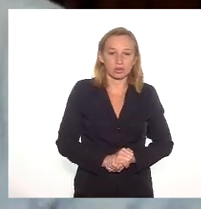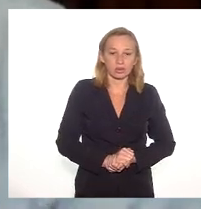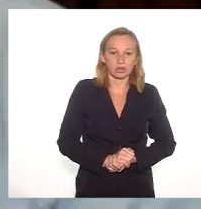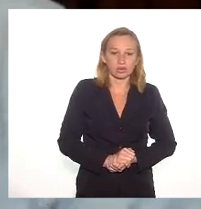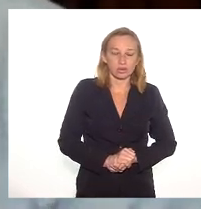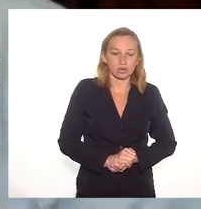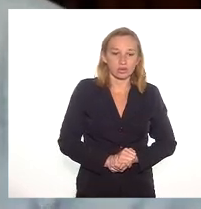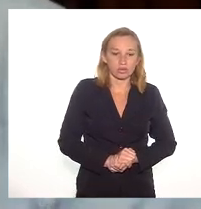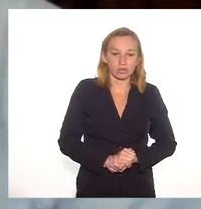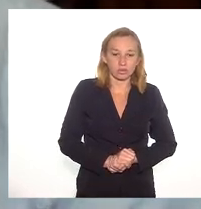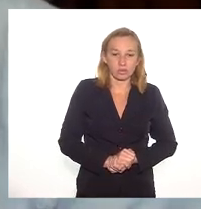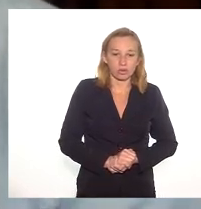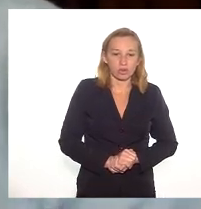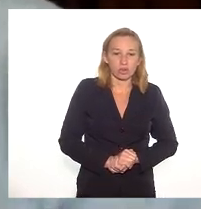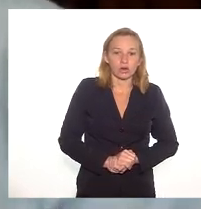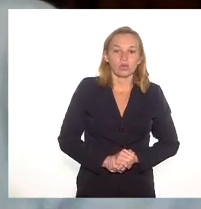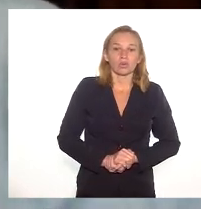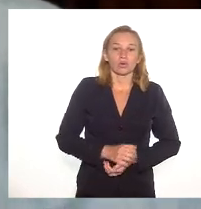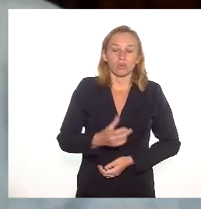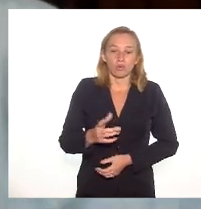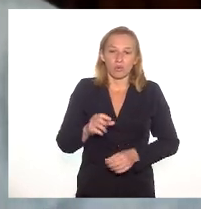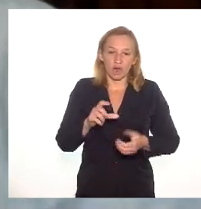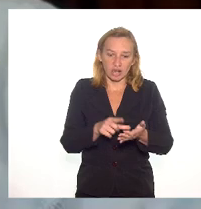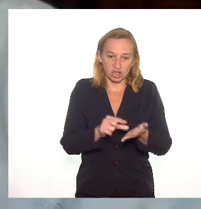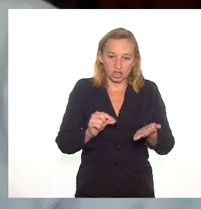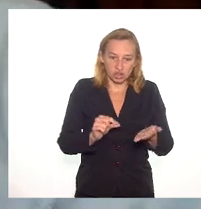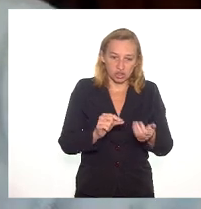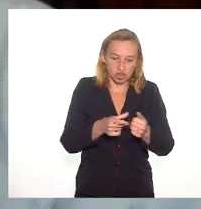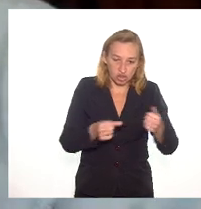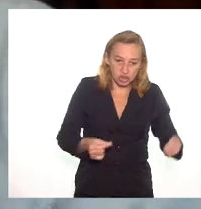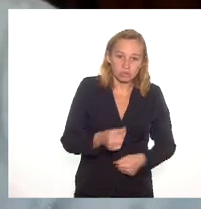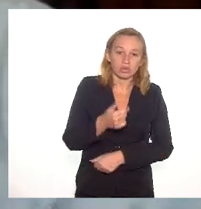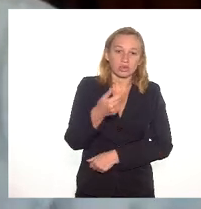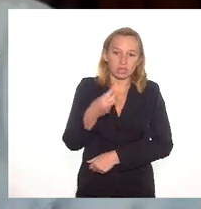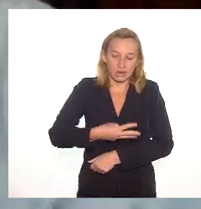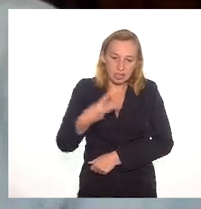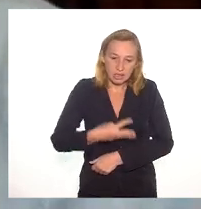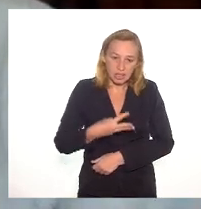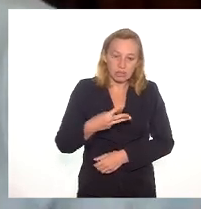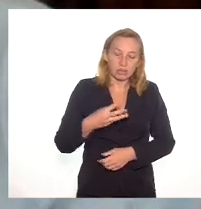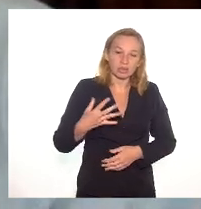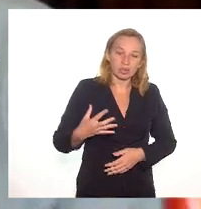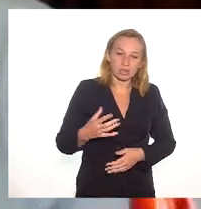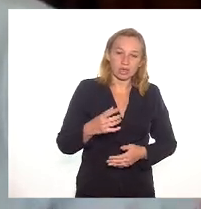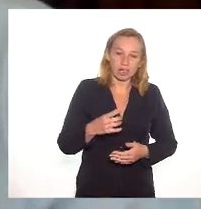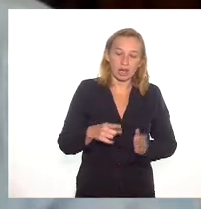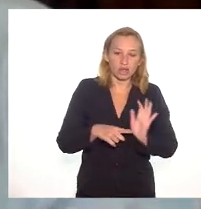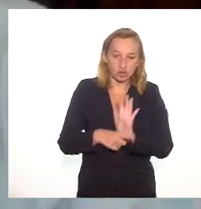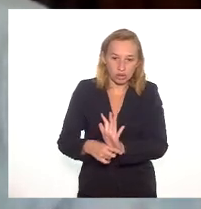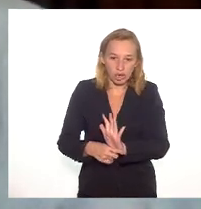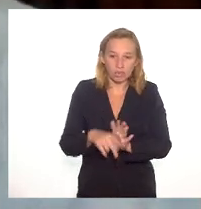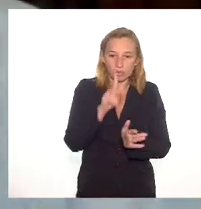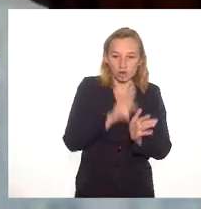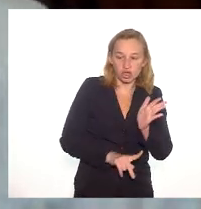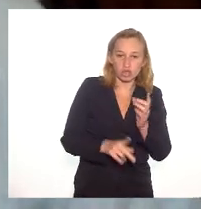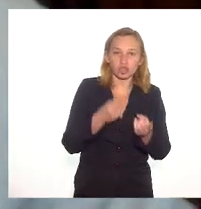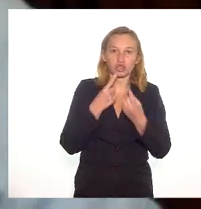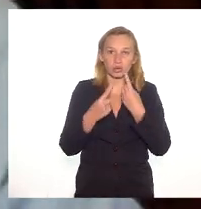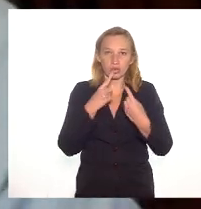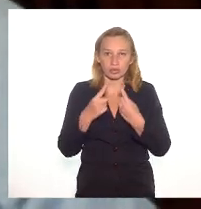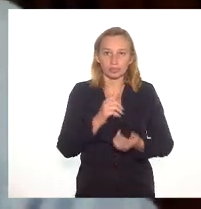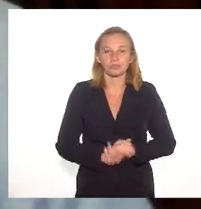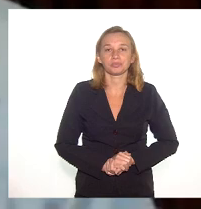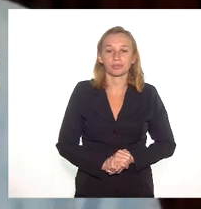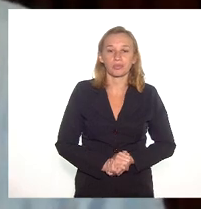Então, suprimindo o artigo 3º, no nosso entendimento, poderia salvar o projeto. Então, em discussão.